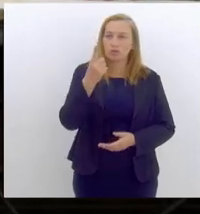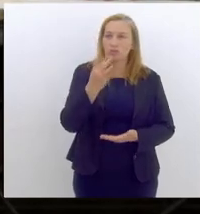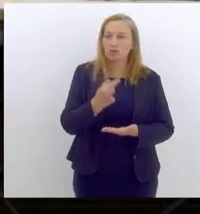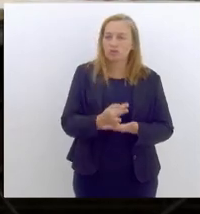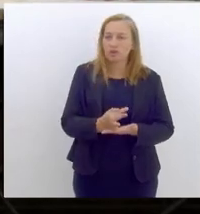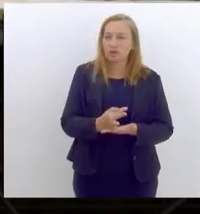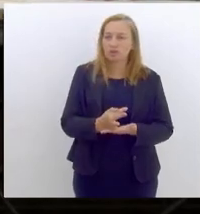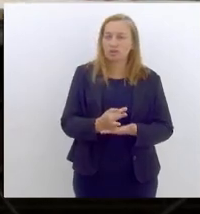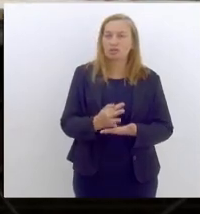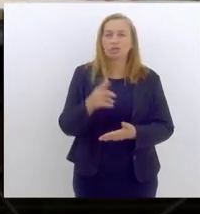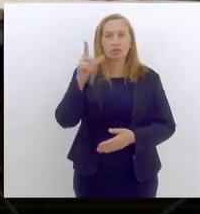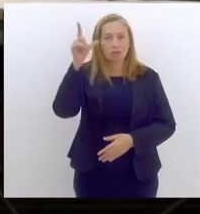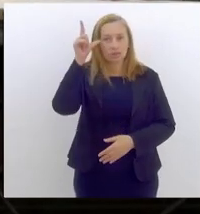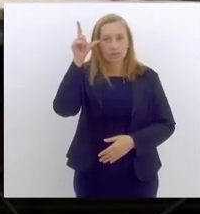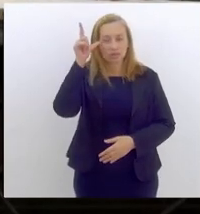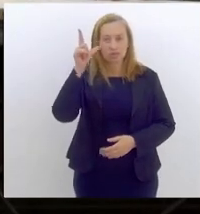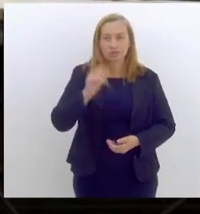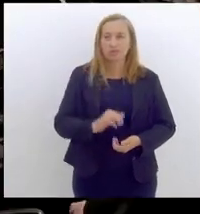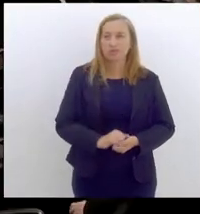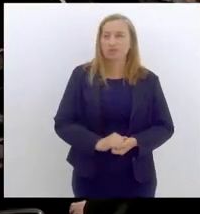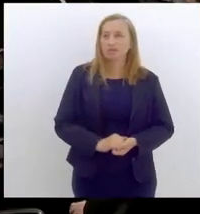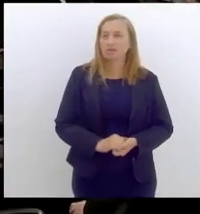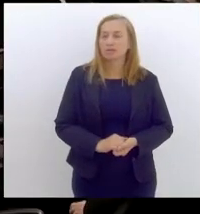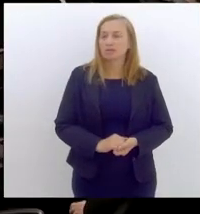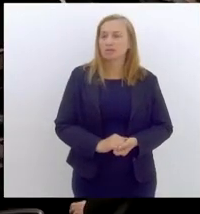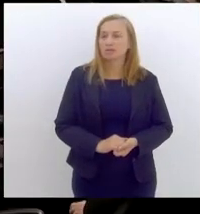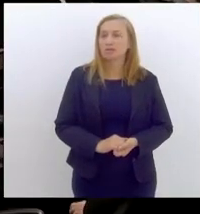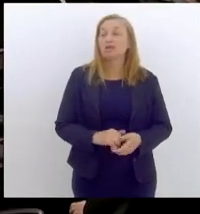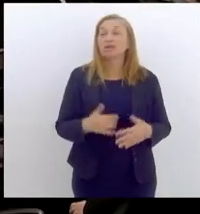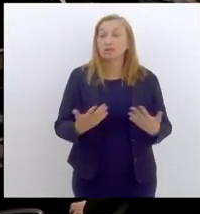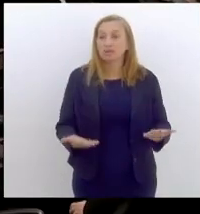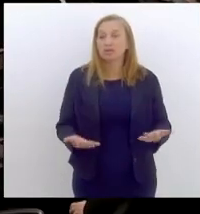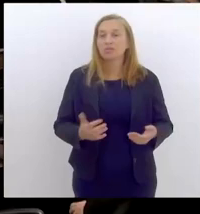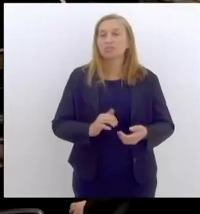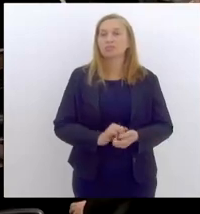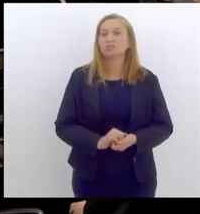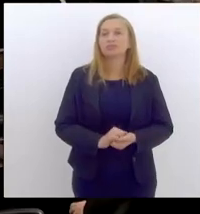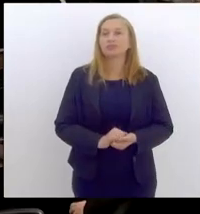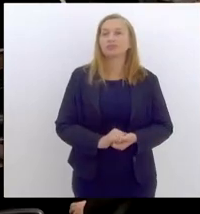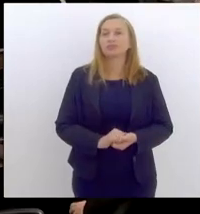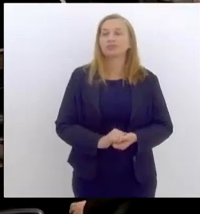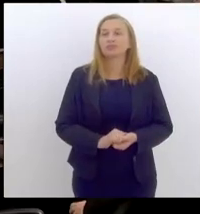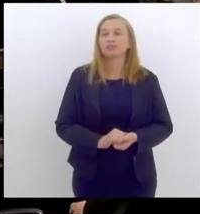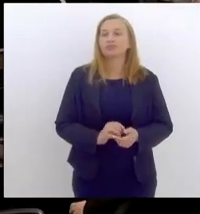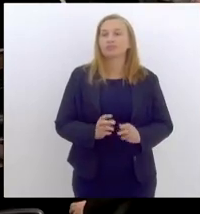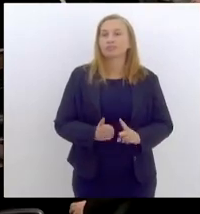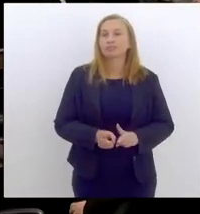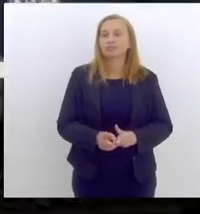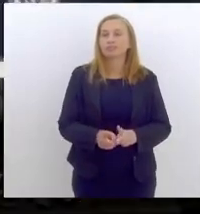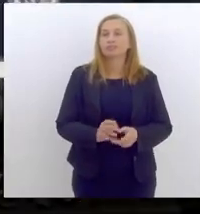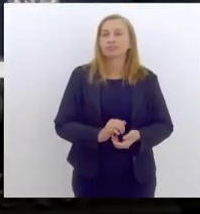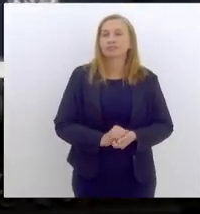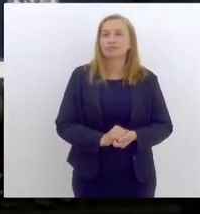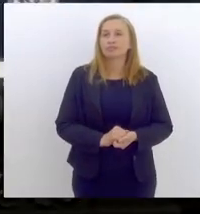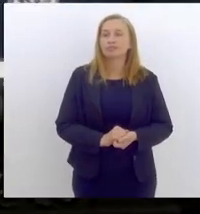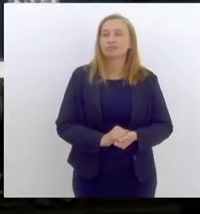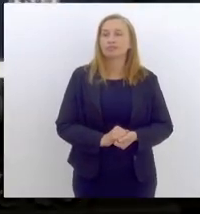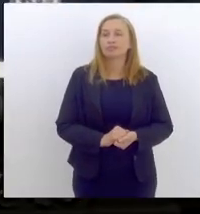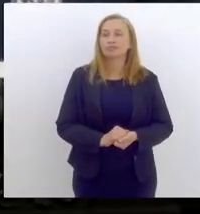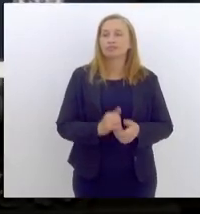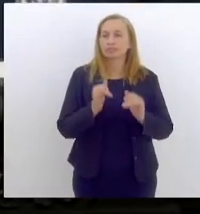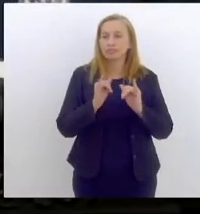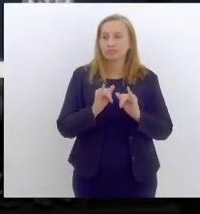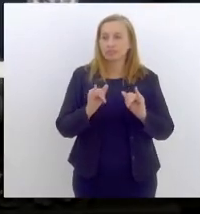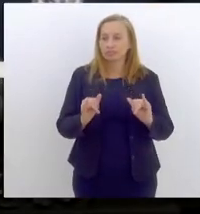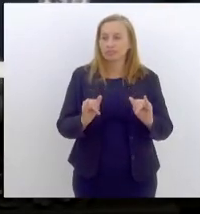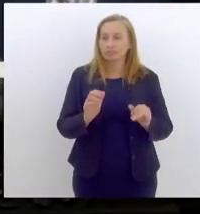deputada Lucinha. Bem, então, na sequência, eu vou proclamar